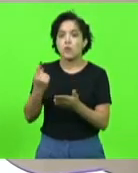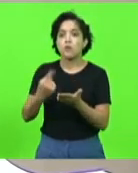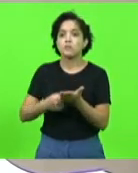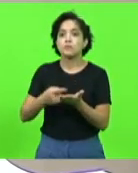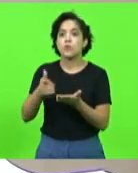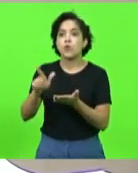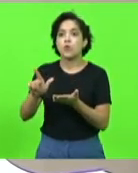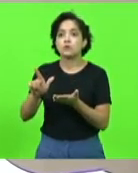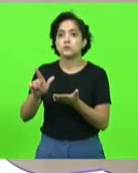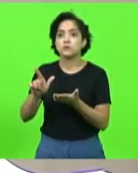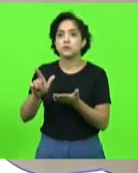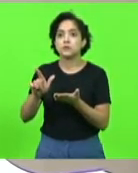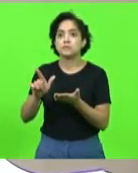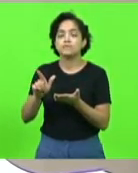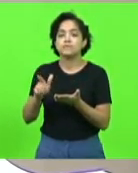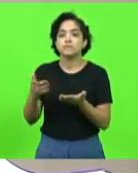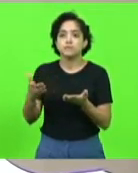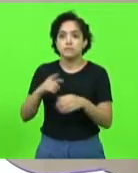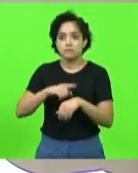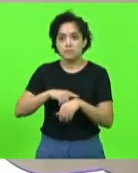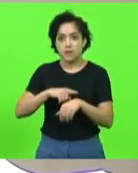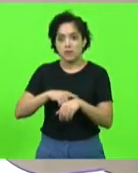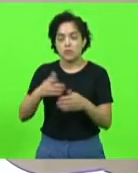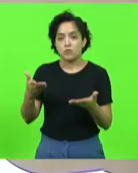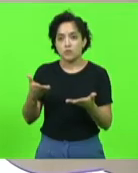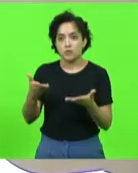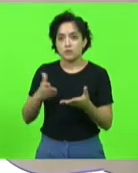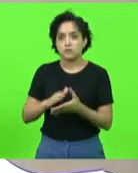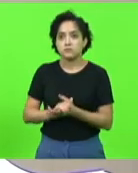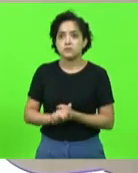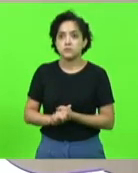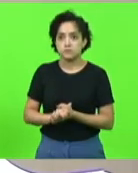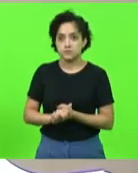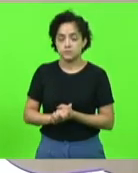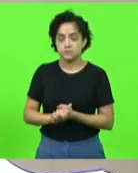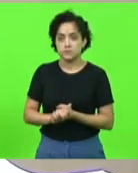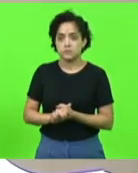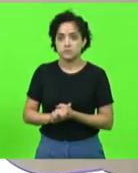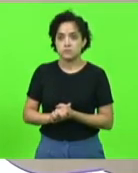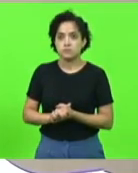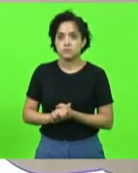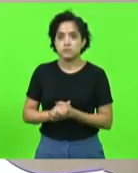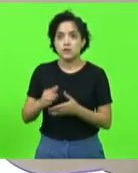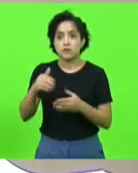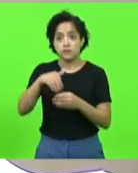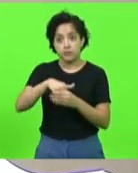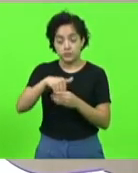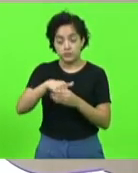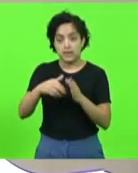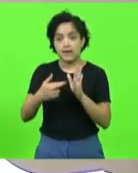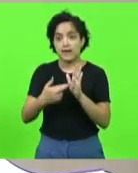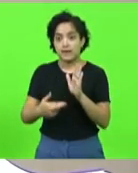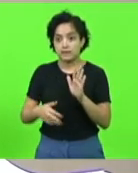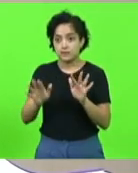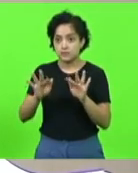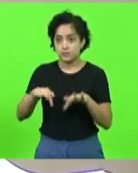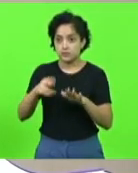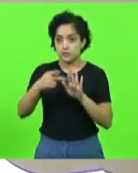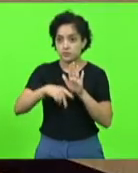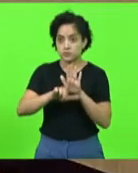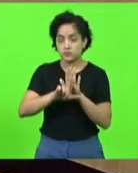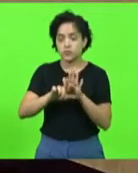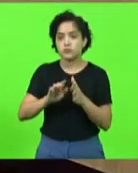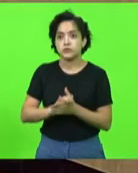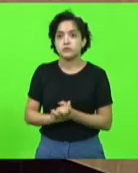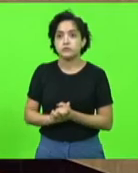sessão extraordinária para as 16h34, para que possamos votar a redação final dos projetos de lei.